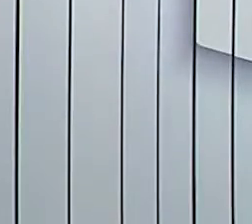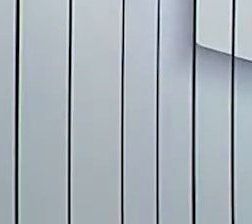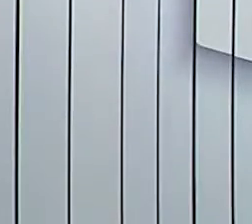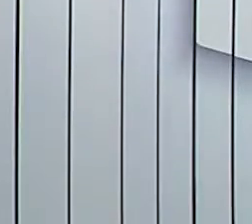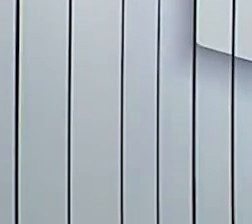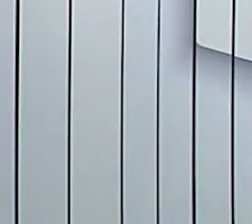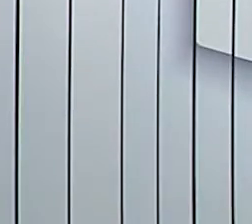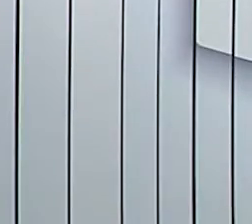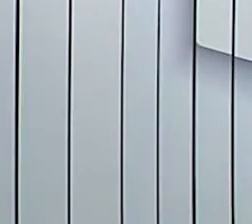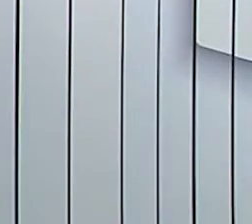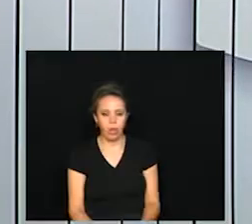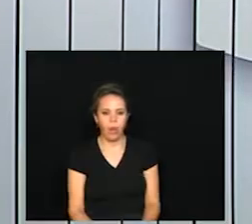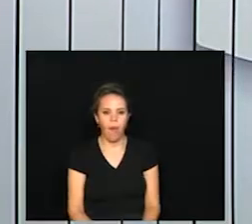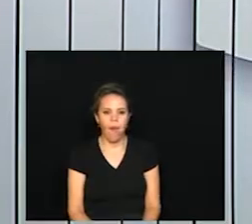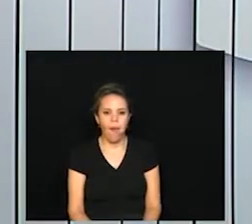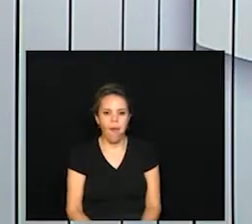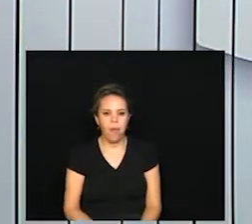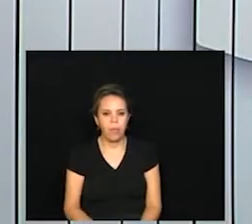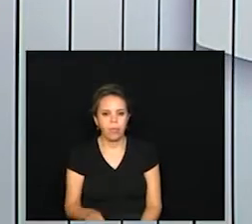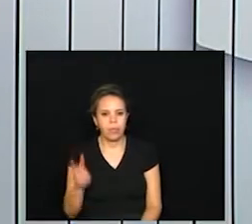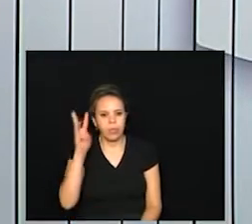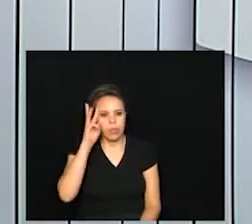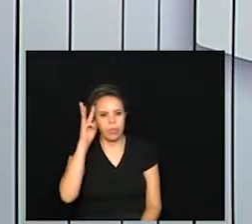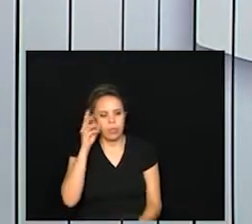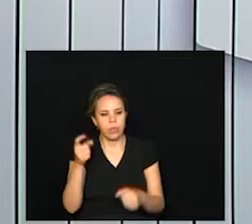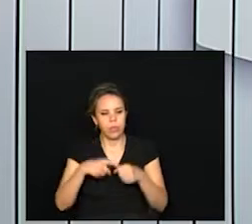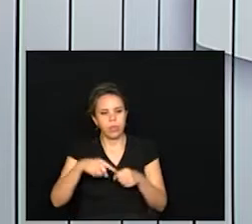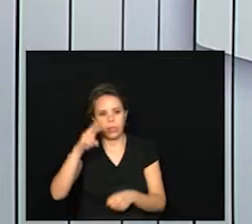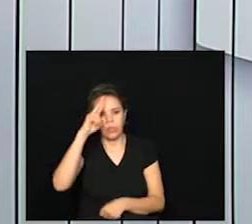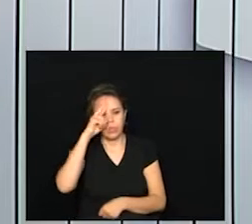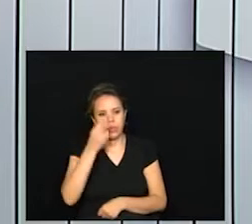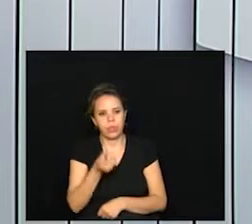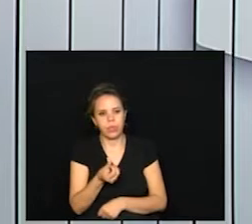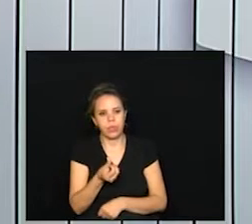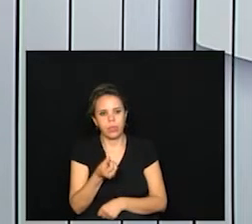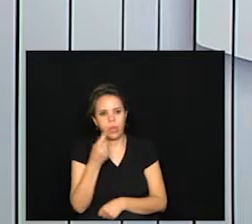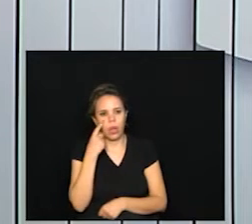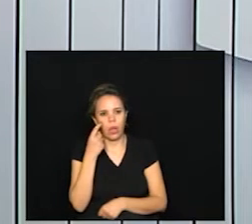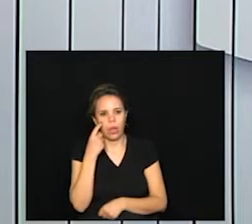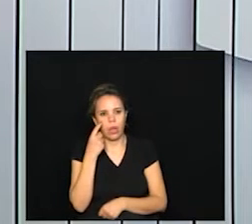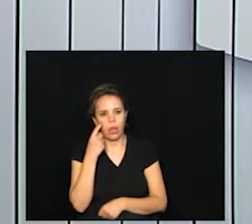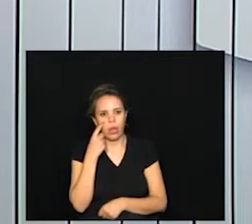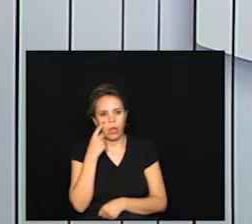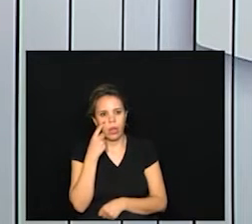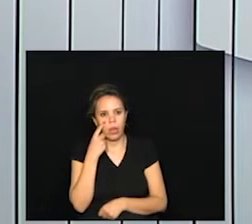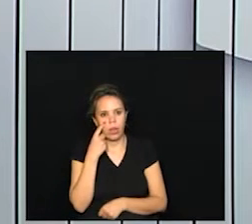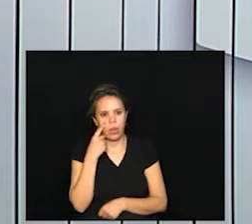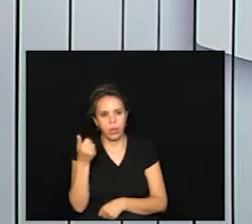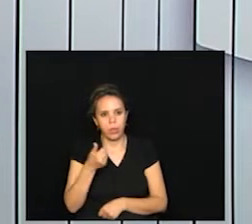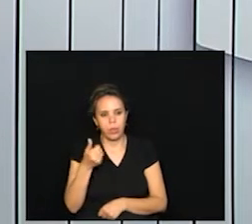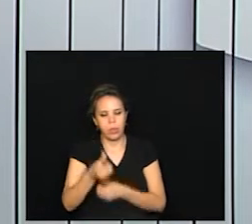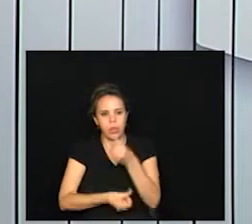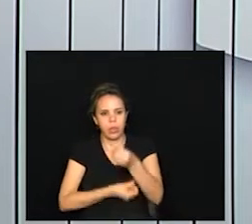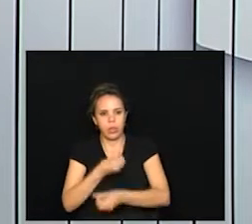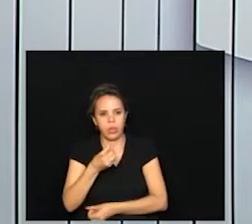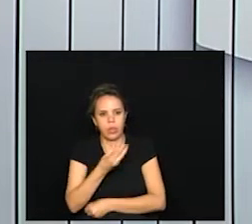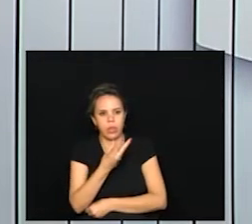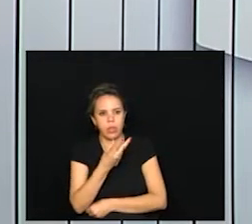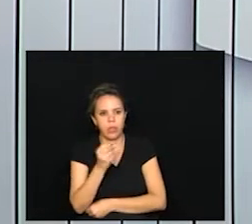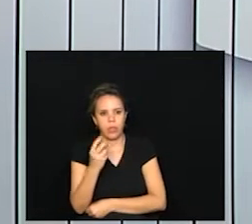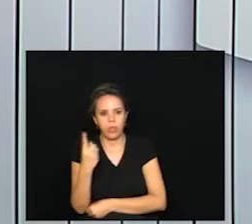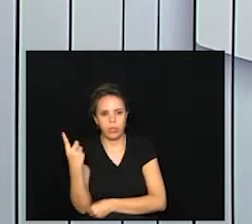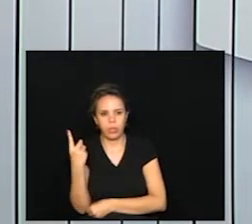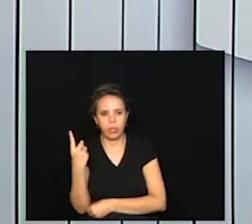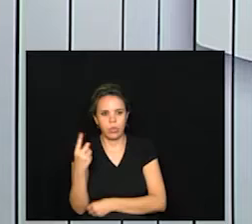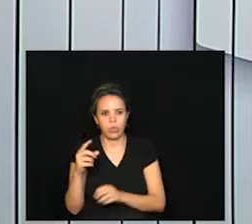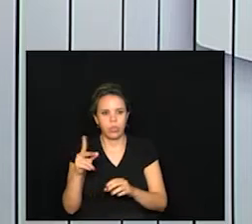Câmara Total de volta ao vivo nesta terça-feira, 12:06. E olha só, hein? Só no primeiro semestre de 2021,